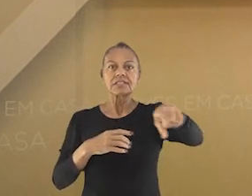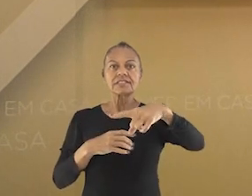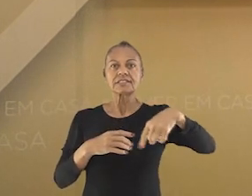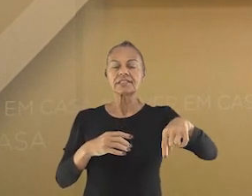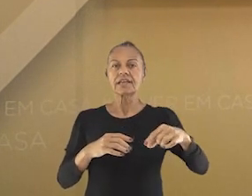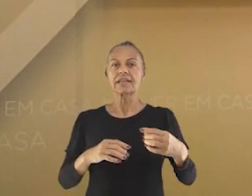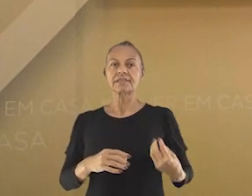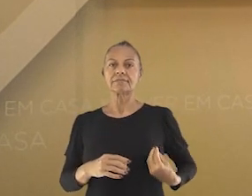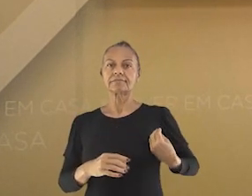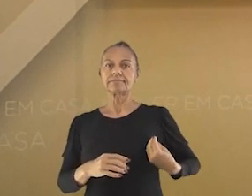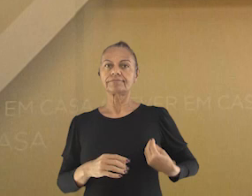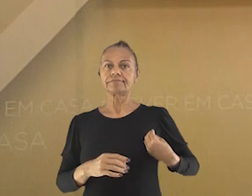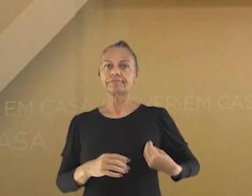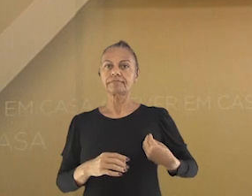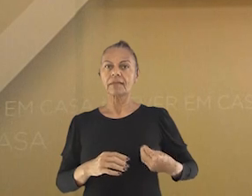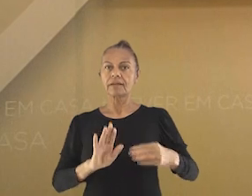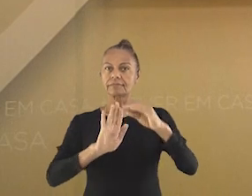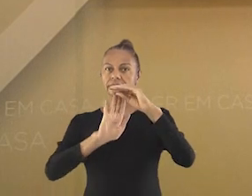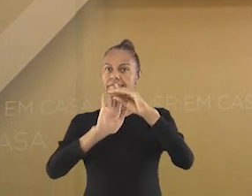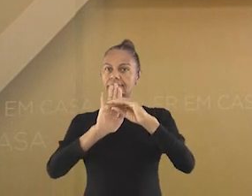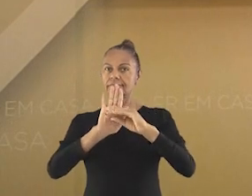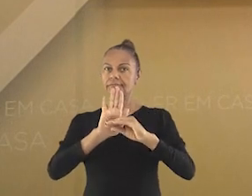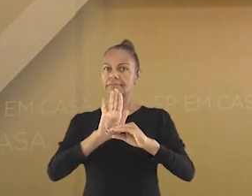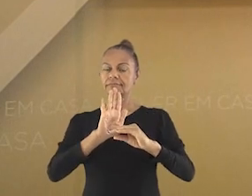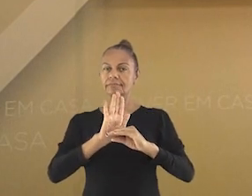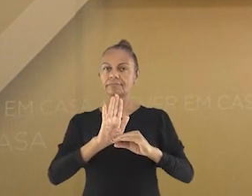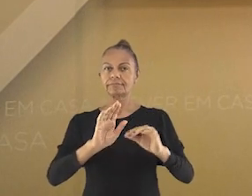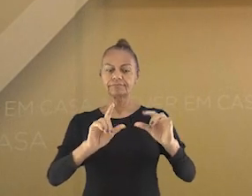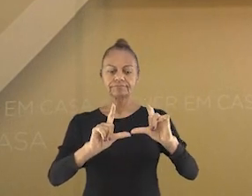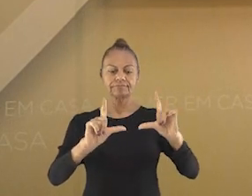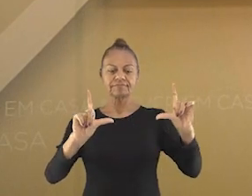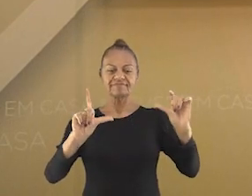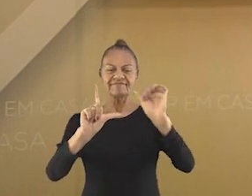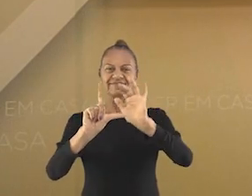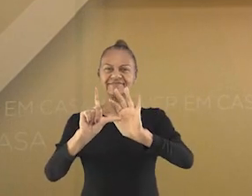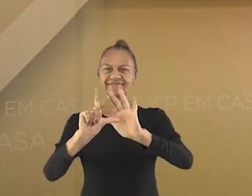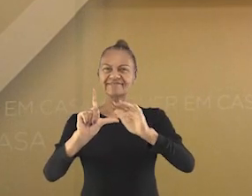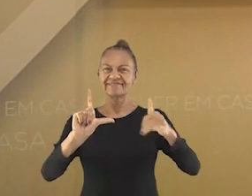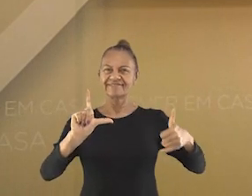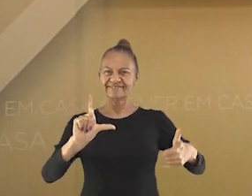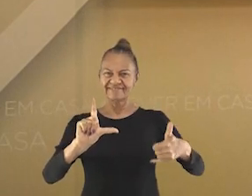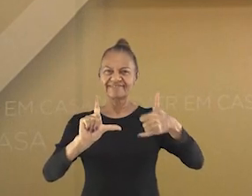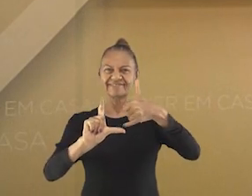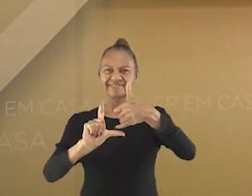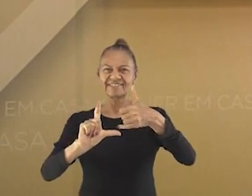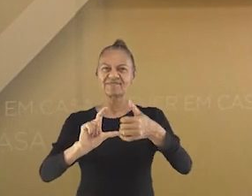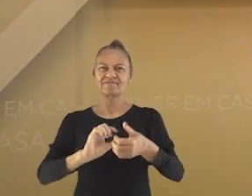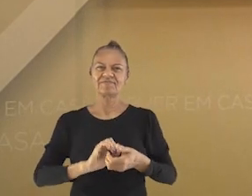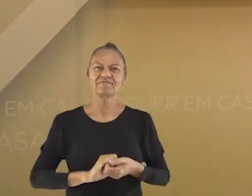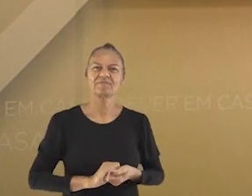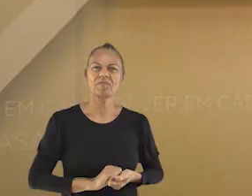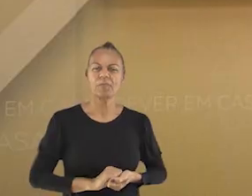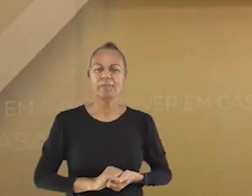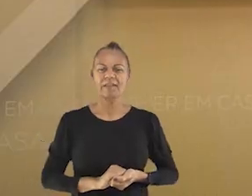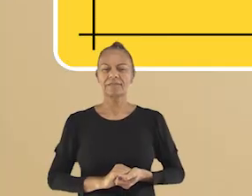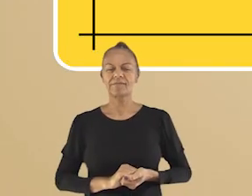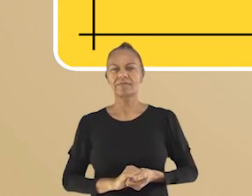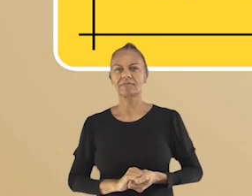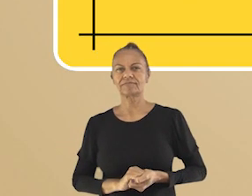sua presença em nossa aula apontando a câmera do seu celular para o QR Code que aparece na